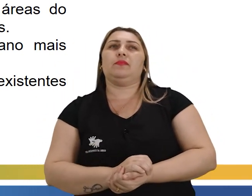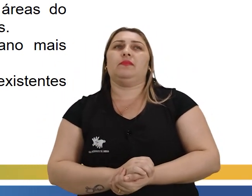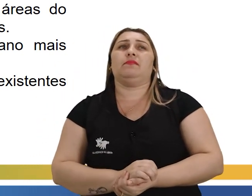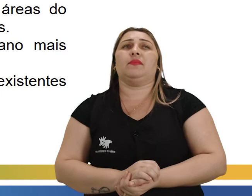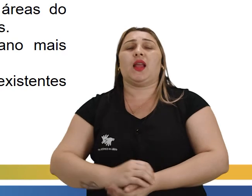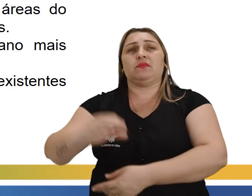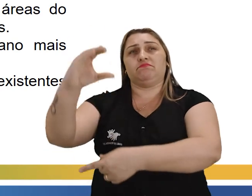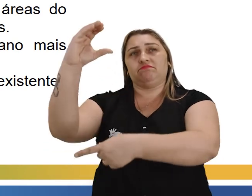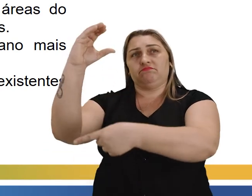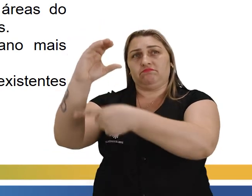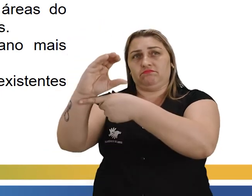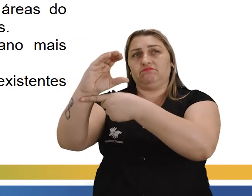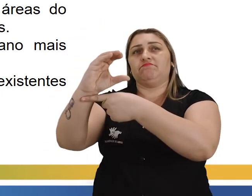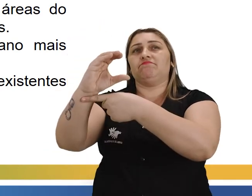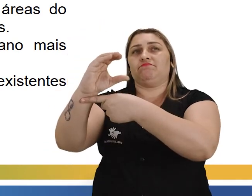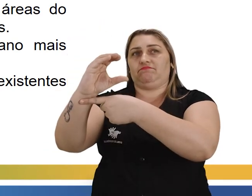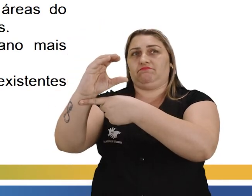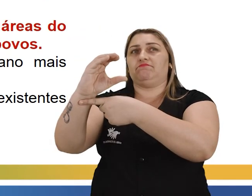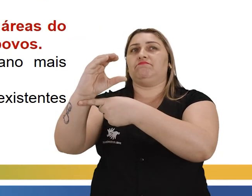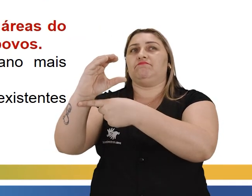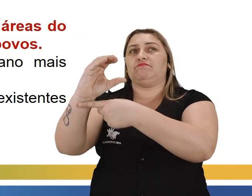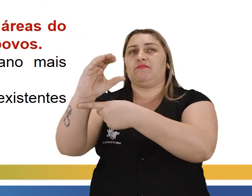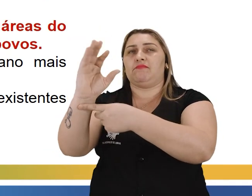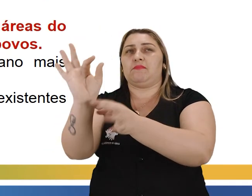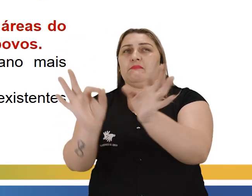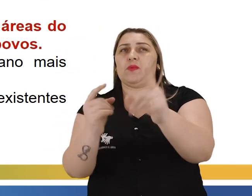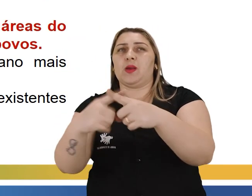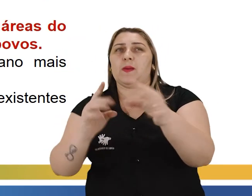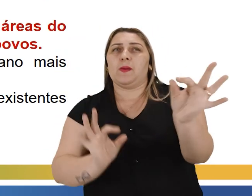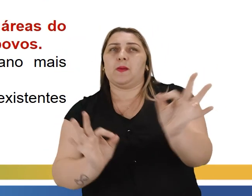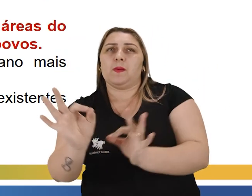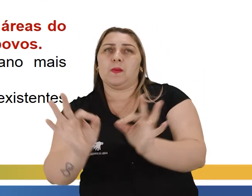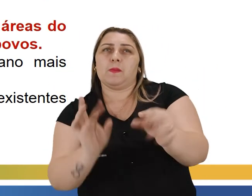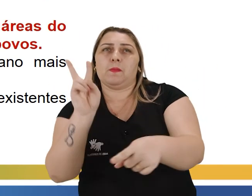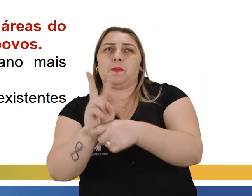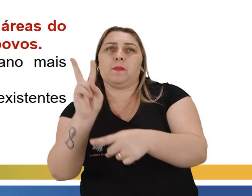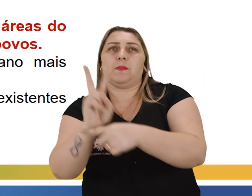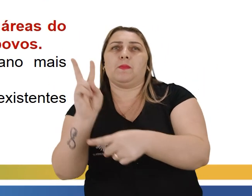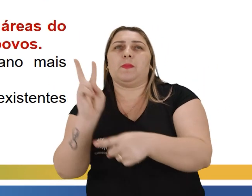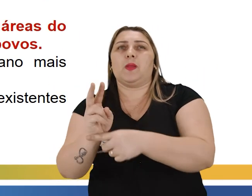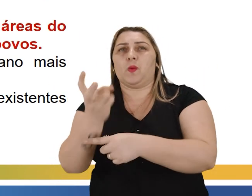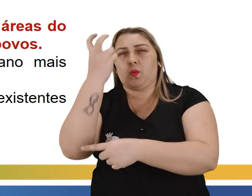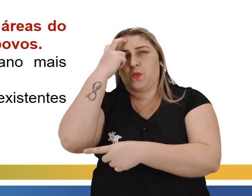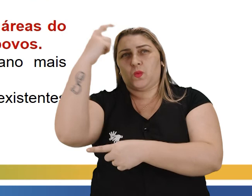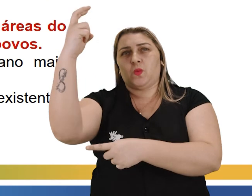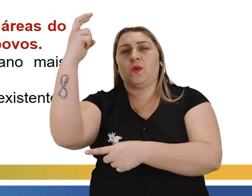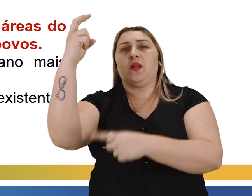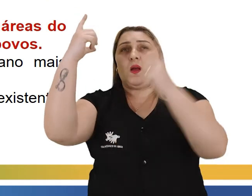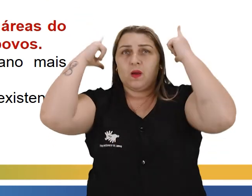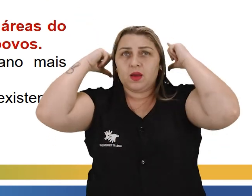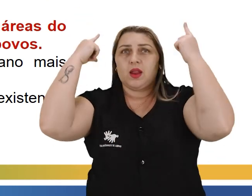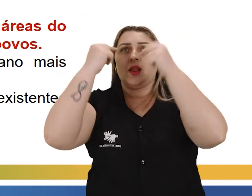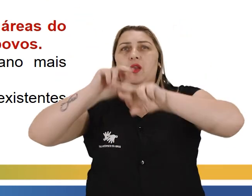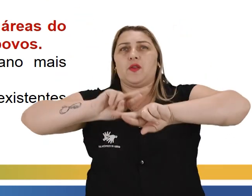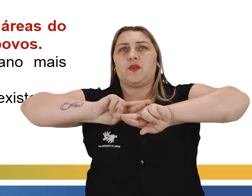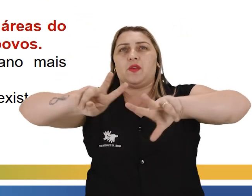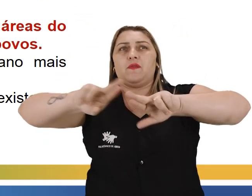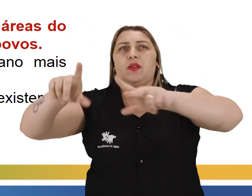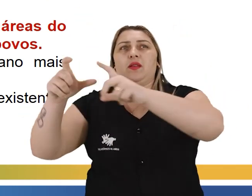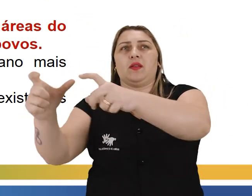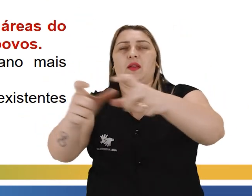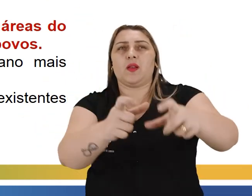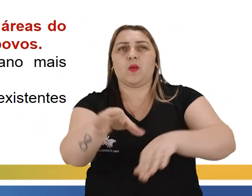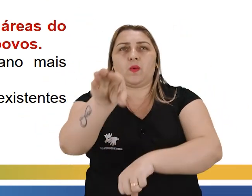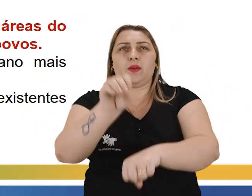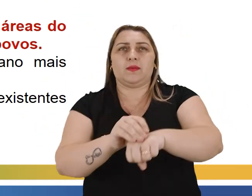a alternativa correta seria a letra C, porque preservou o legado cultural grega em diferentes áreas